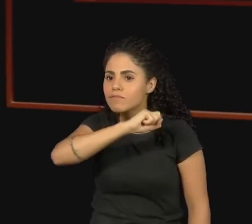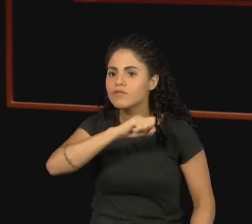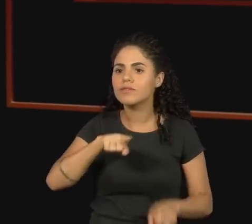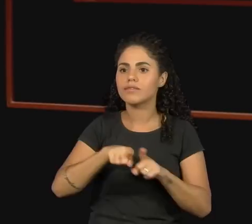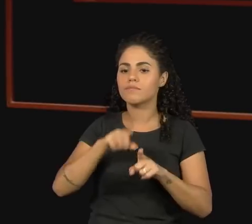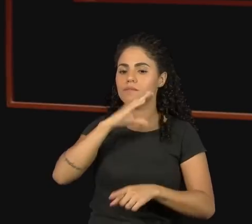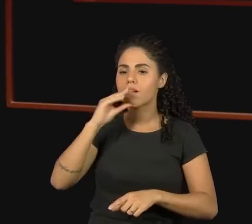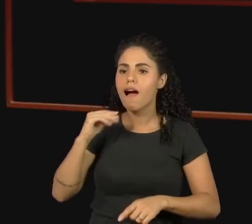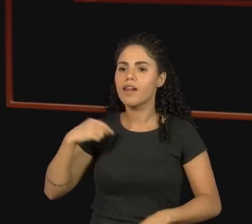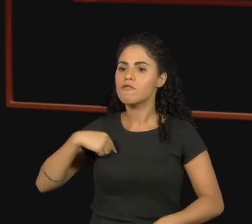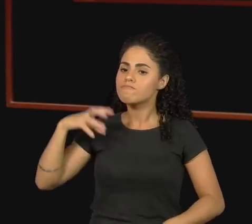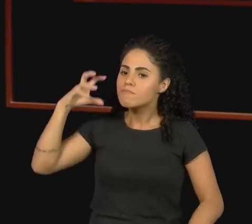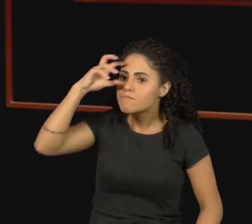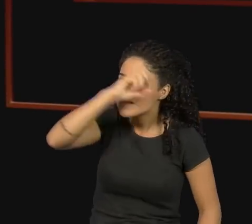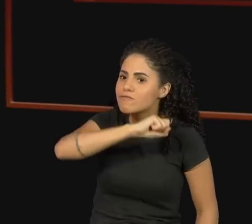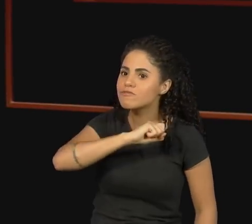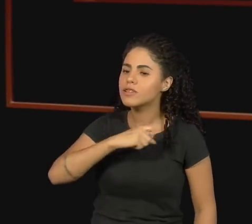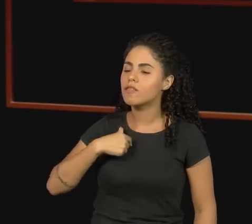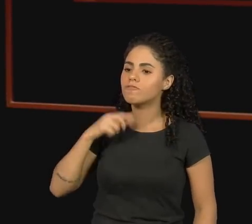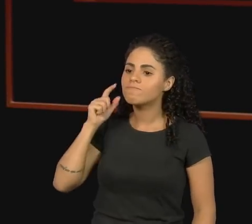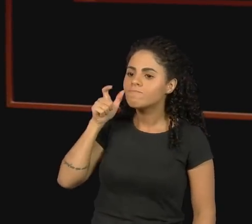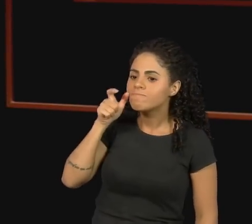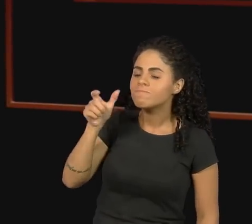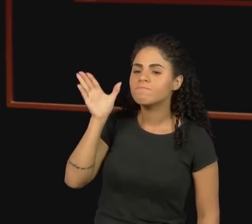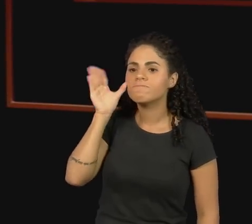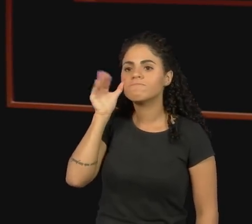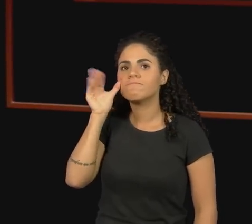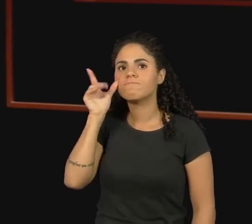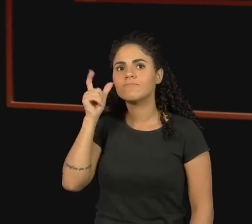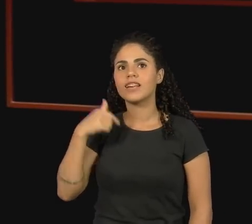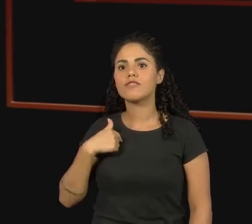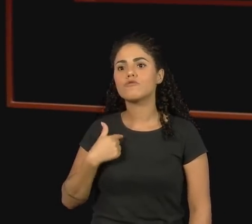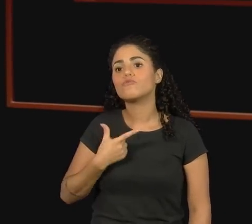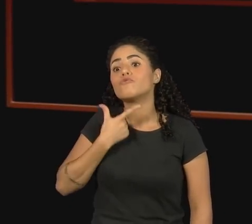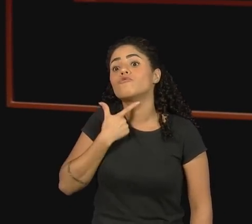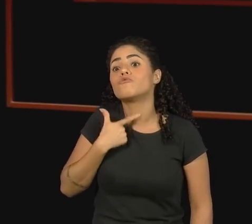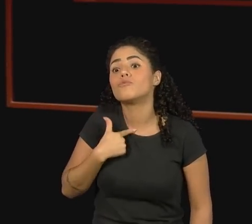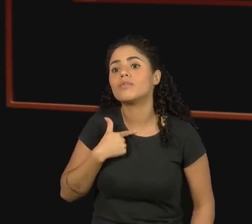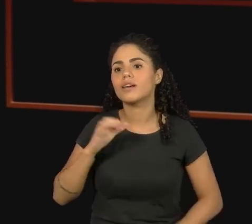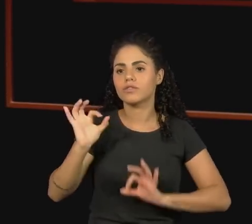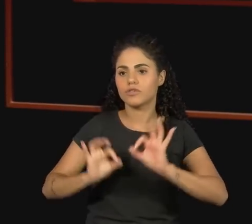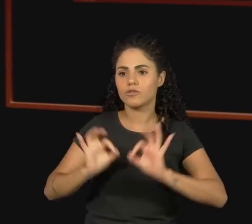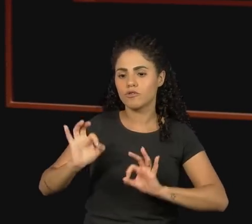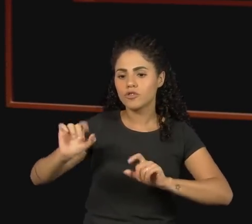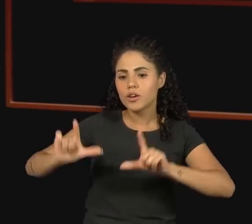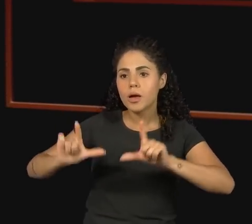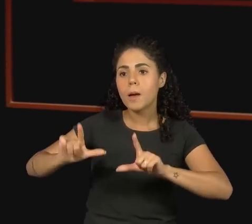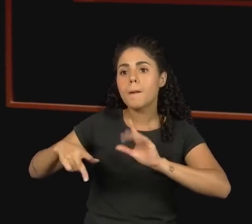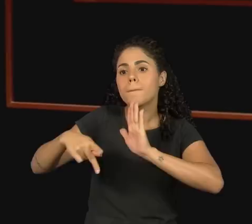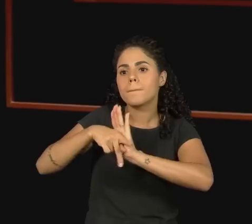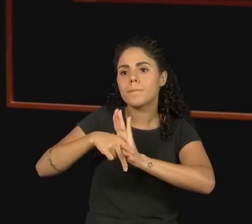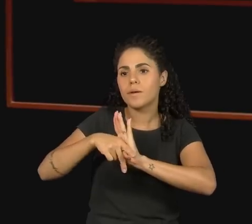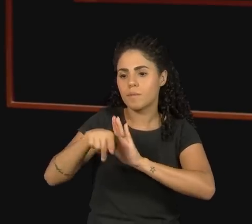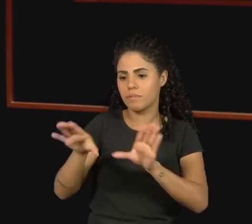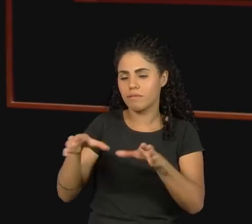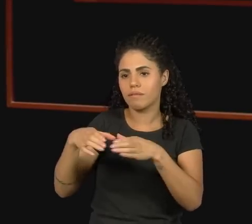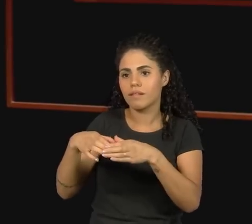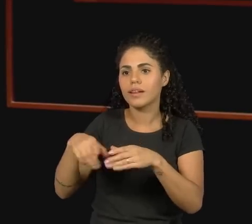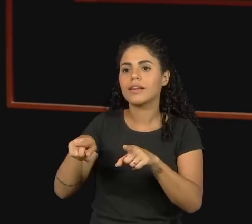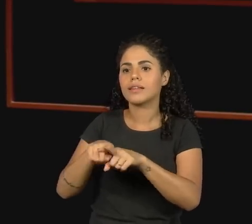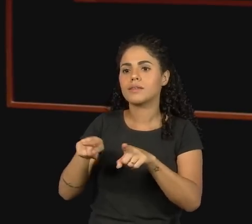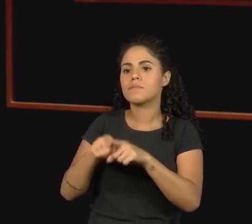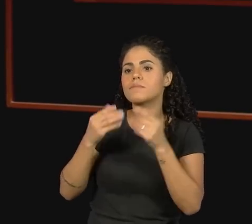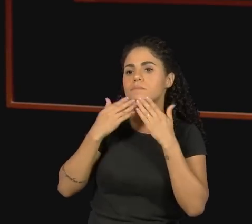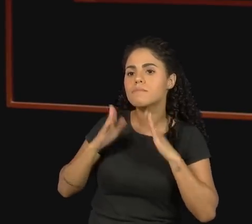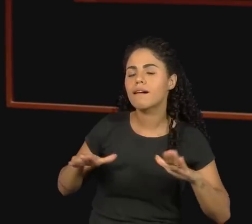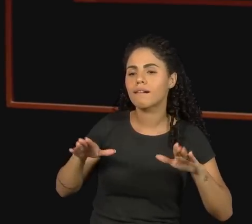que me desperta alguma coisa. Morro de vontade de montar um programa para criança, como tinha na minha época, a Arca de Noé,